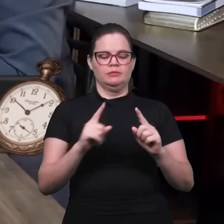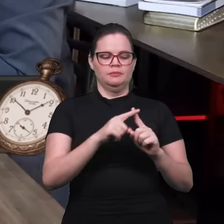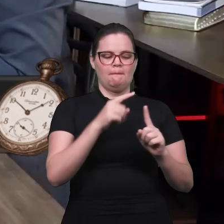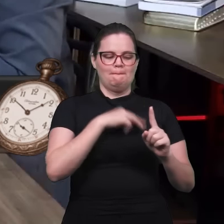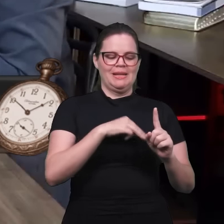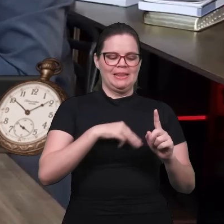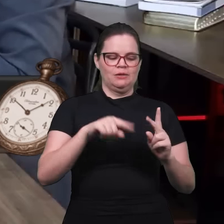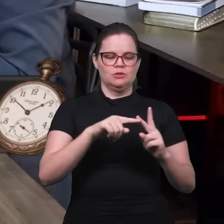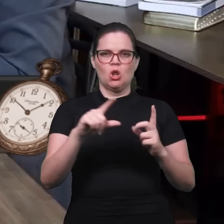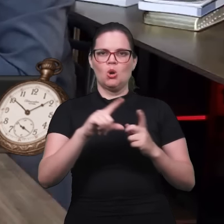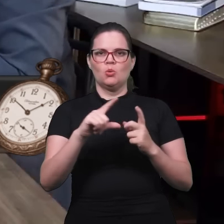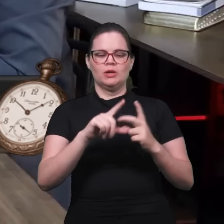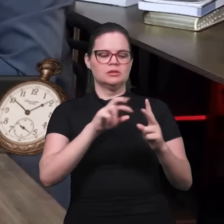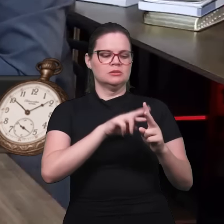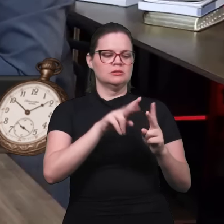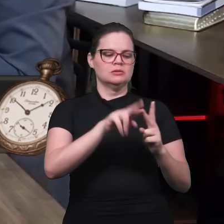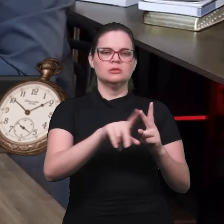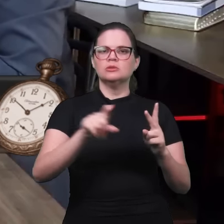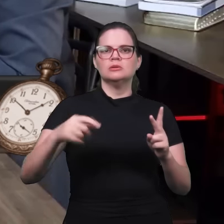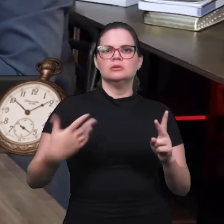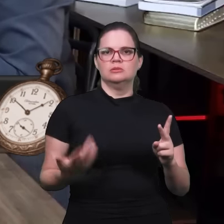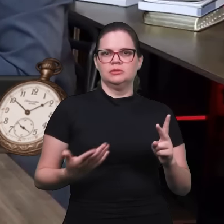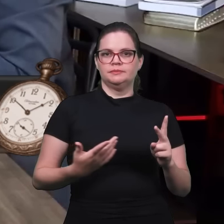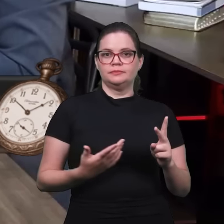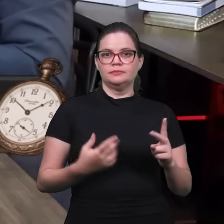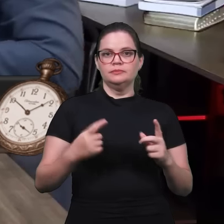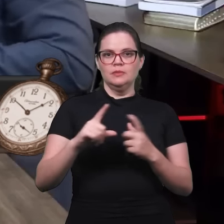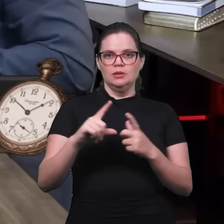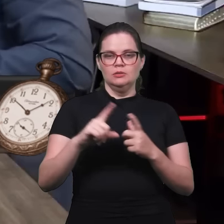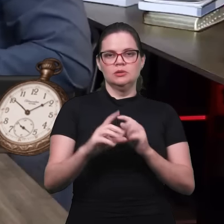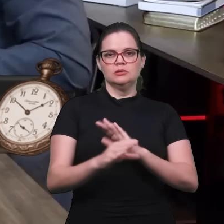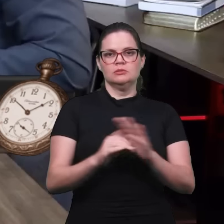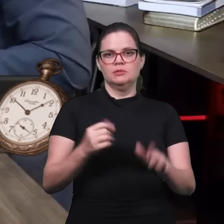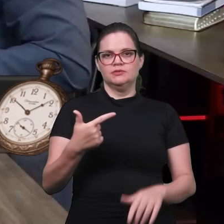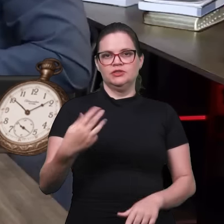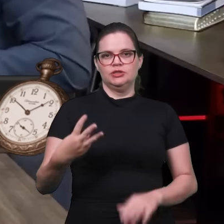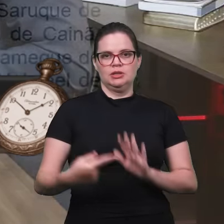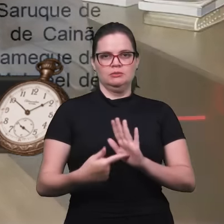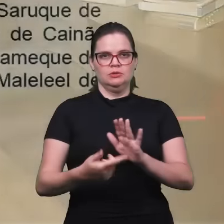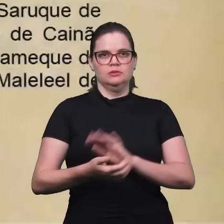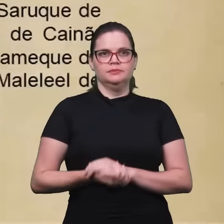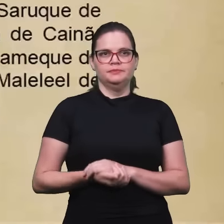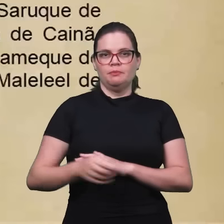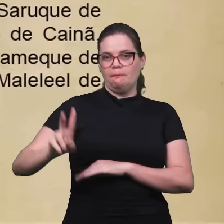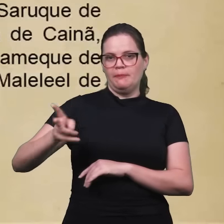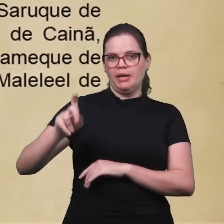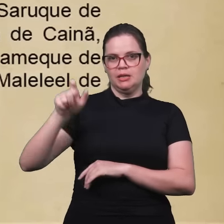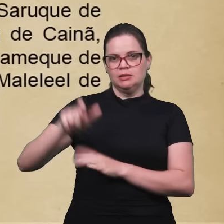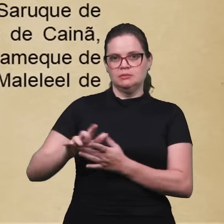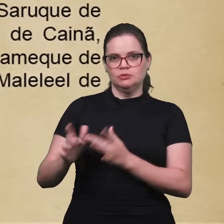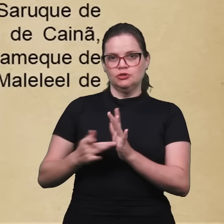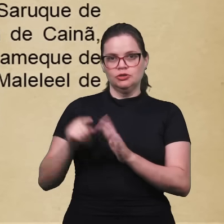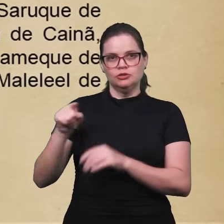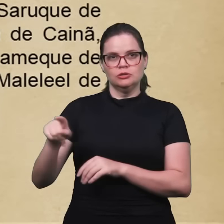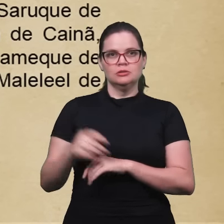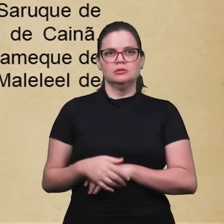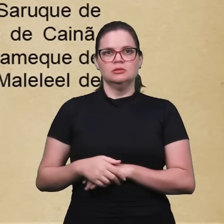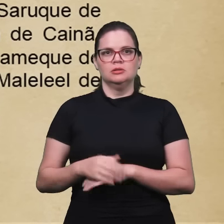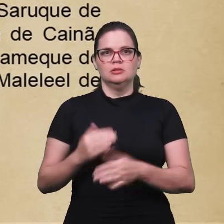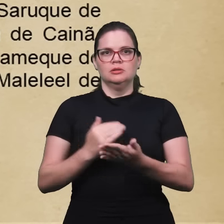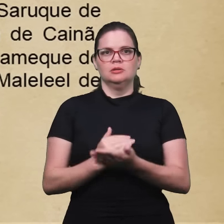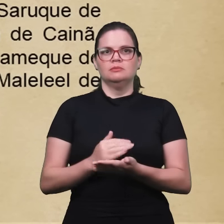para Mateus? Você até citou isso, né? Lucas começa no verso 23 dizendo assim: e o mesmo Jesus começava a ser